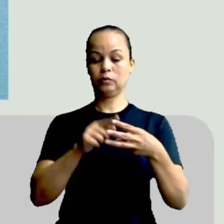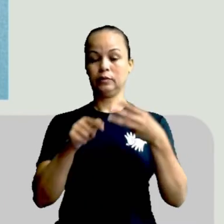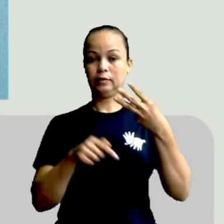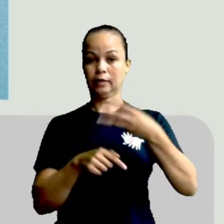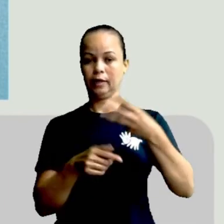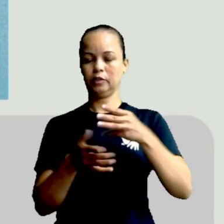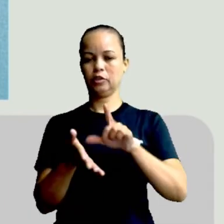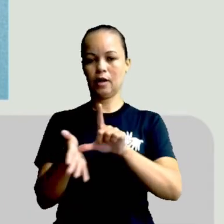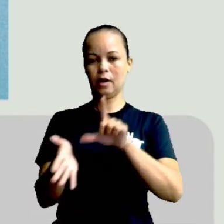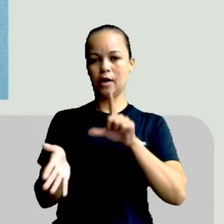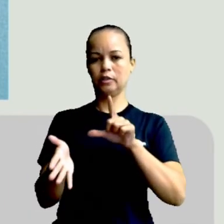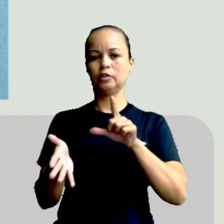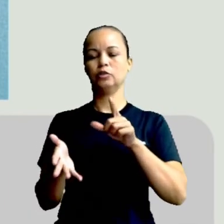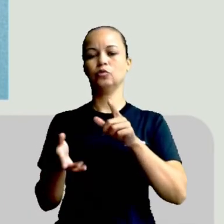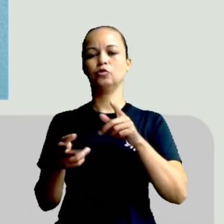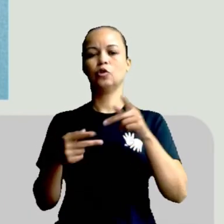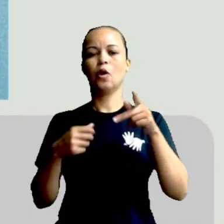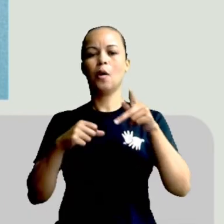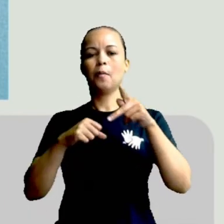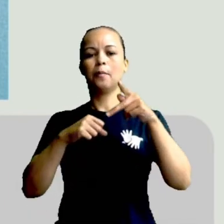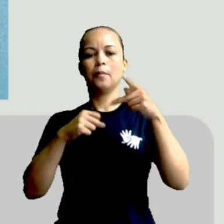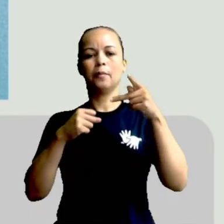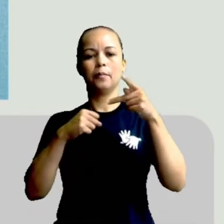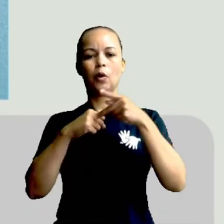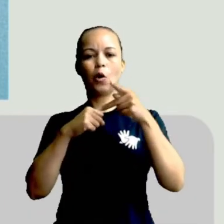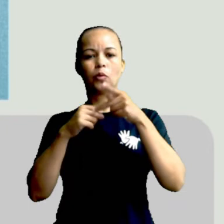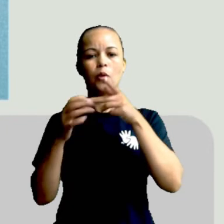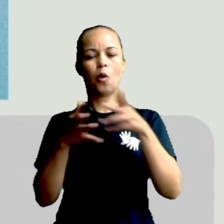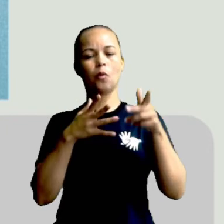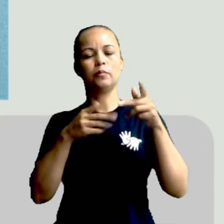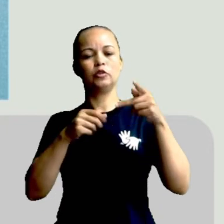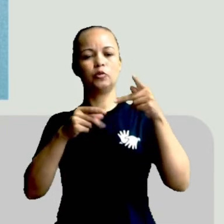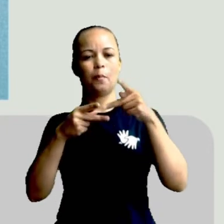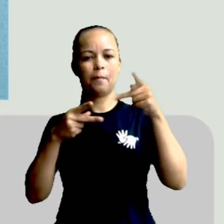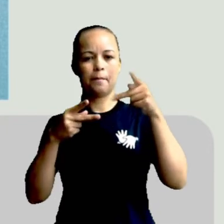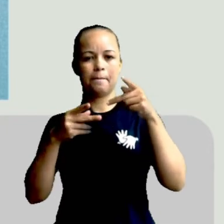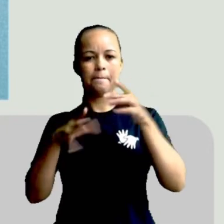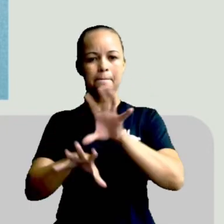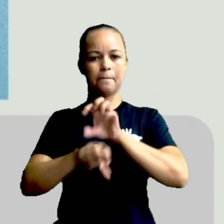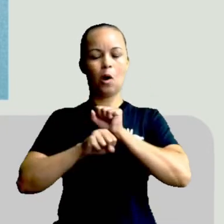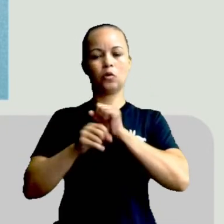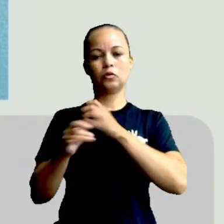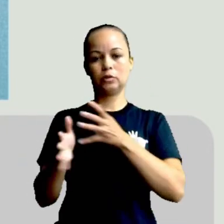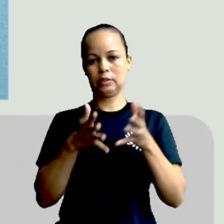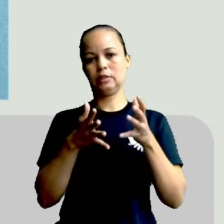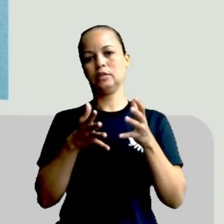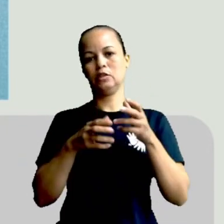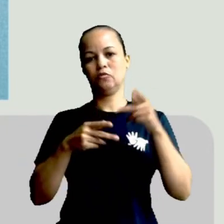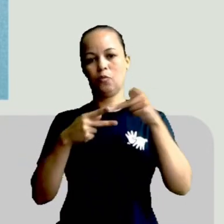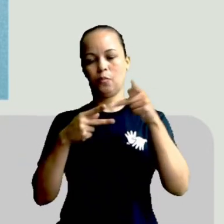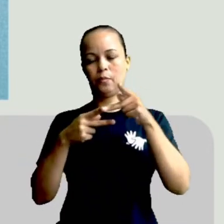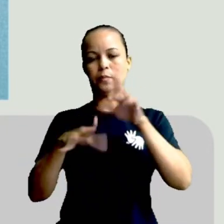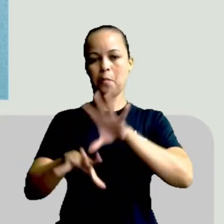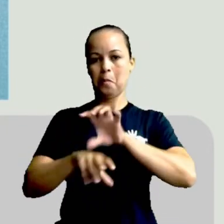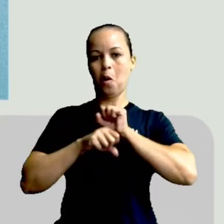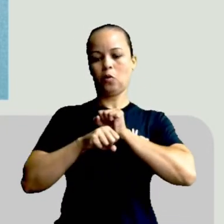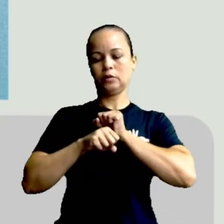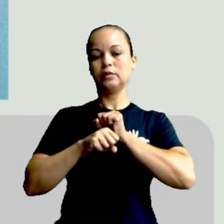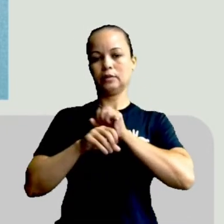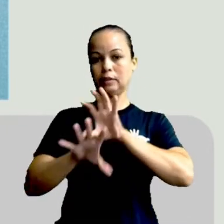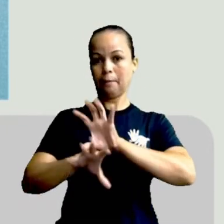possessivos mandou um presente de Natal a sua família sua aí é um pronome